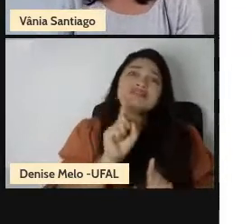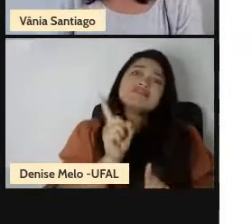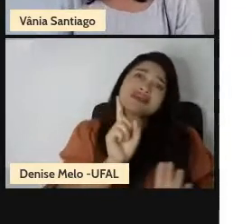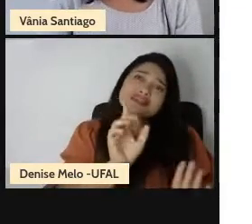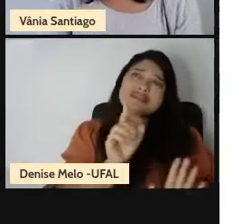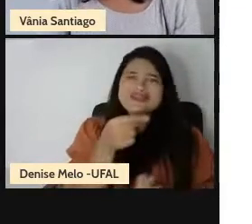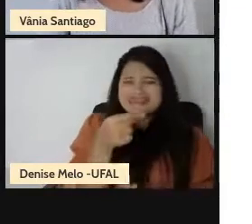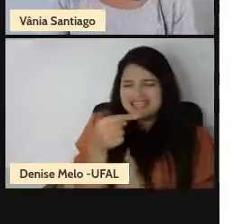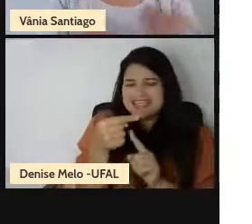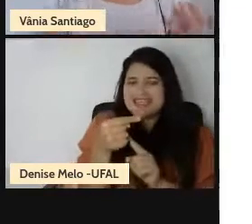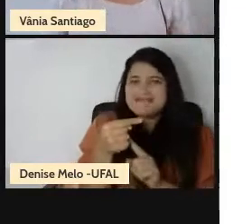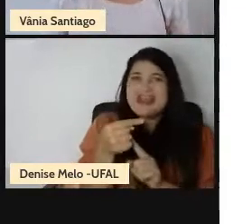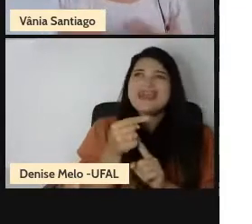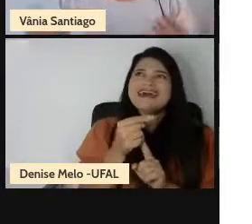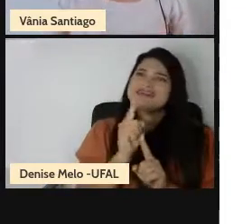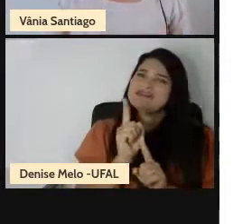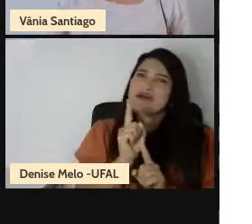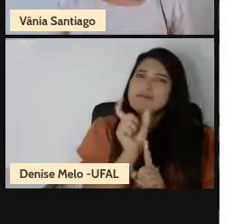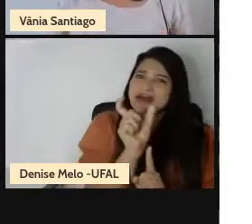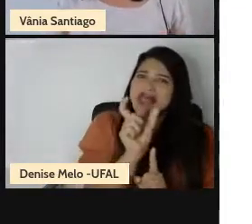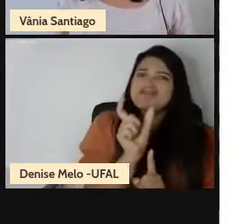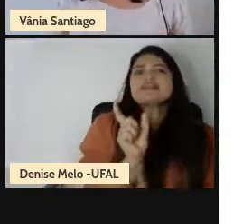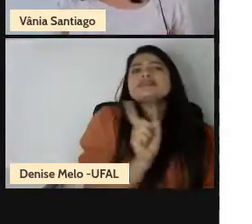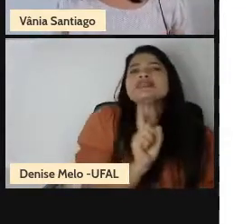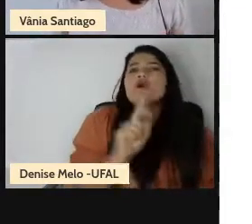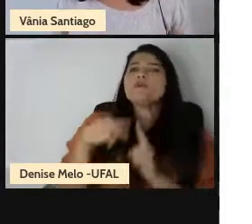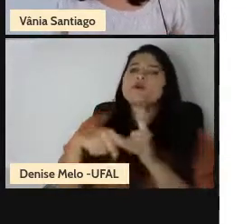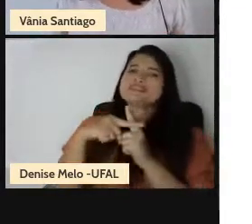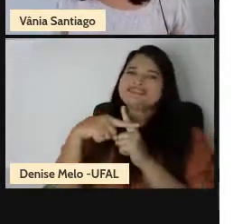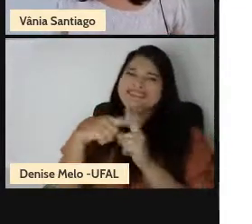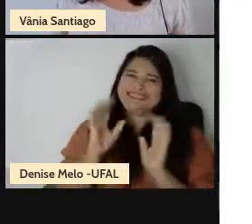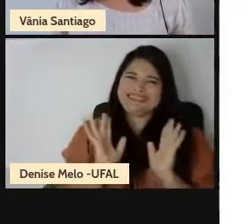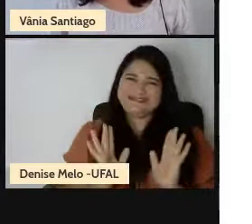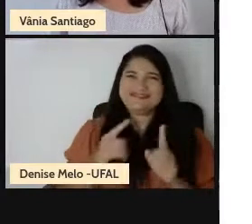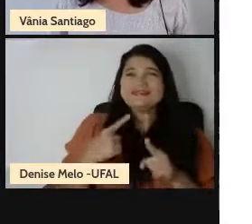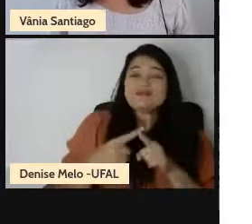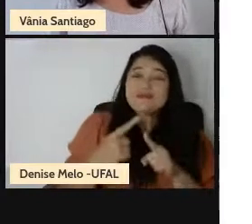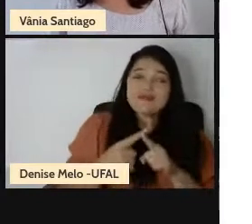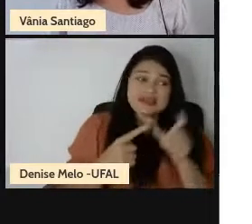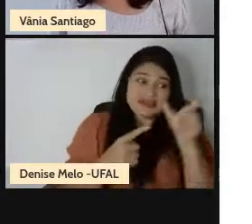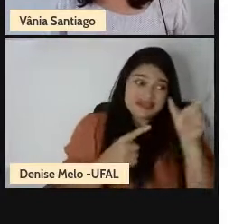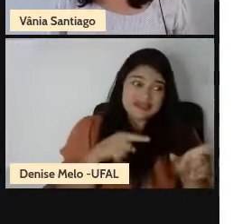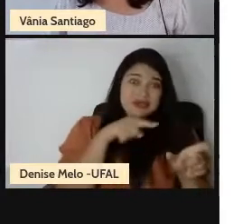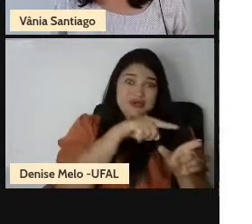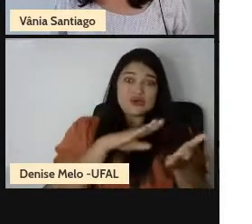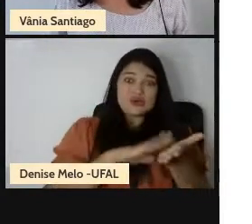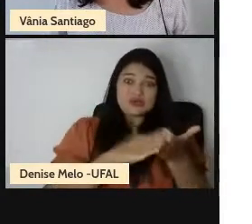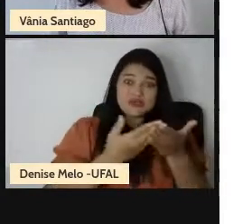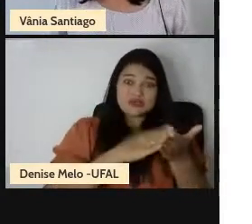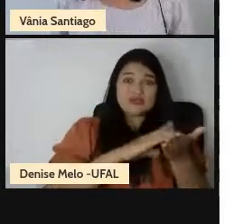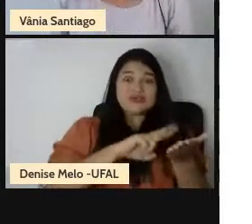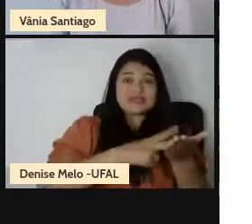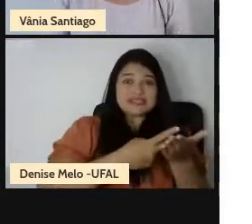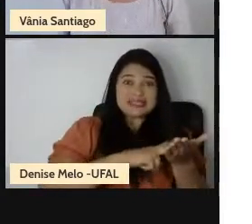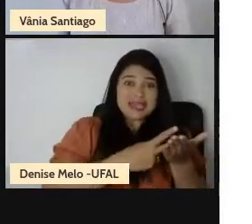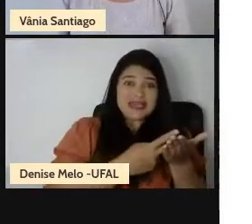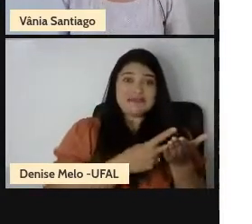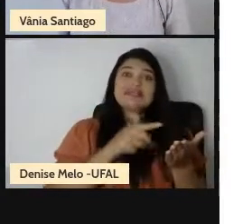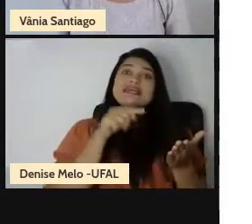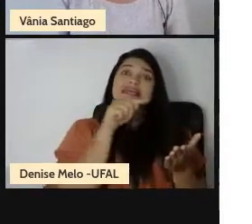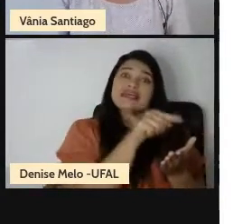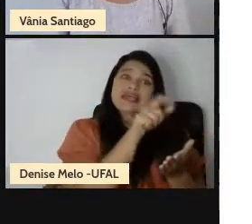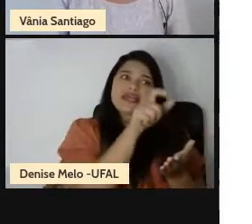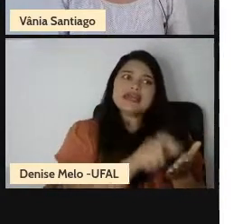TIOS sempre está em determinado lugar para que que as pessoas possam